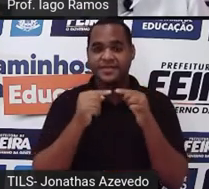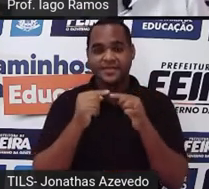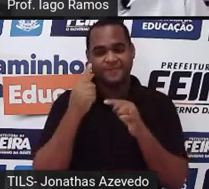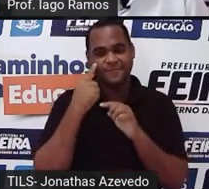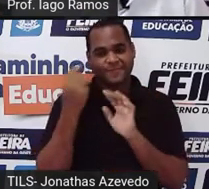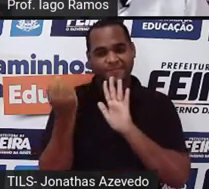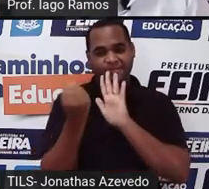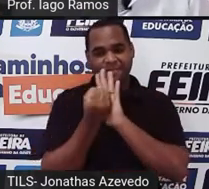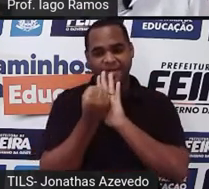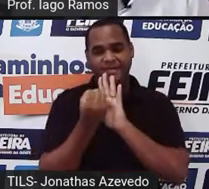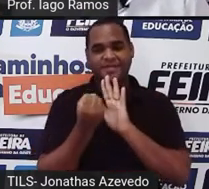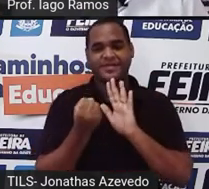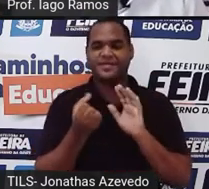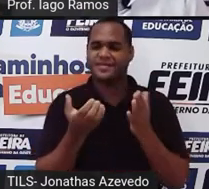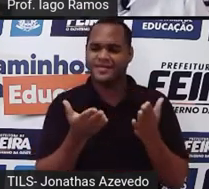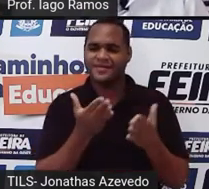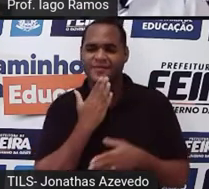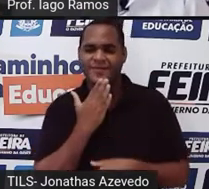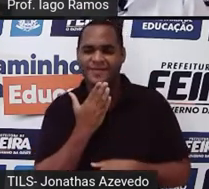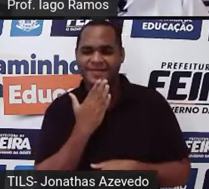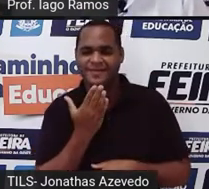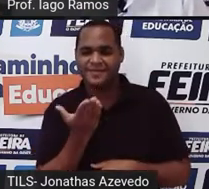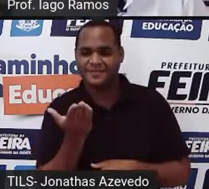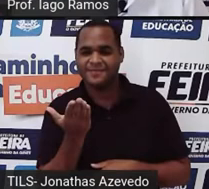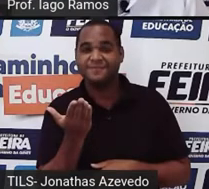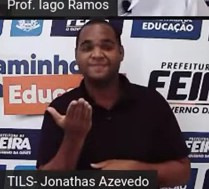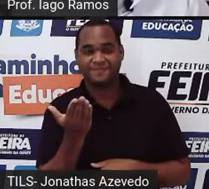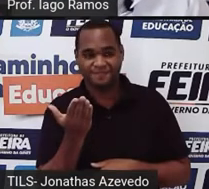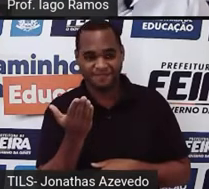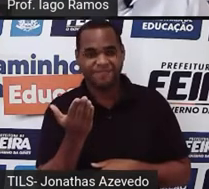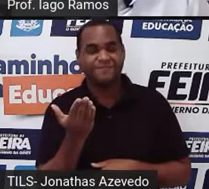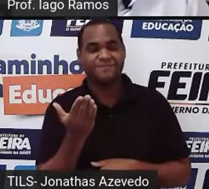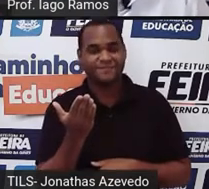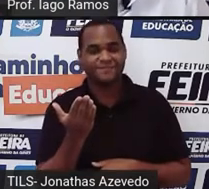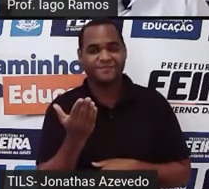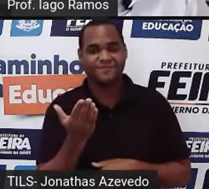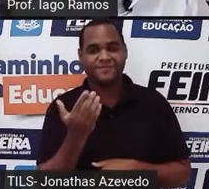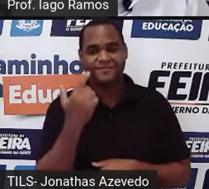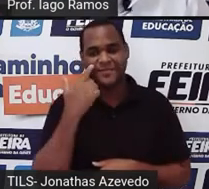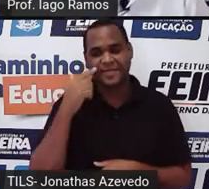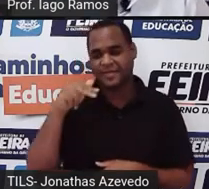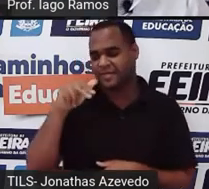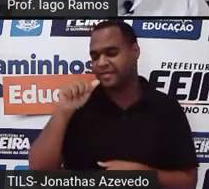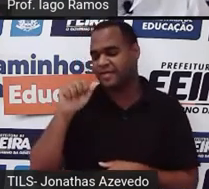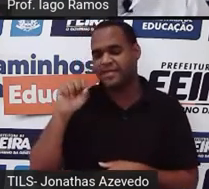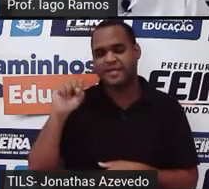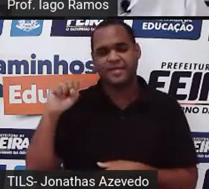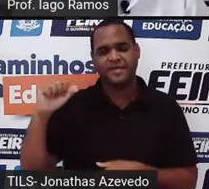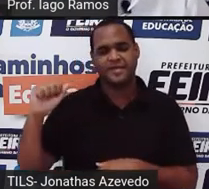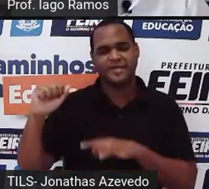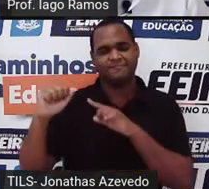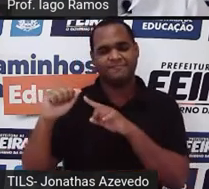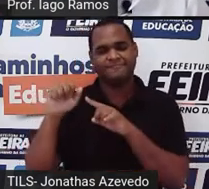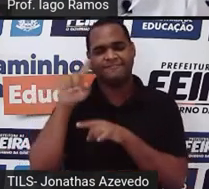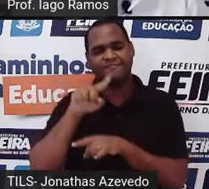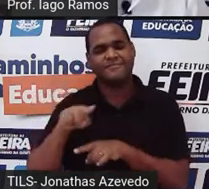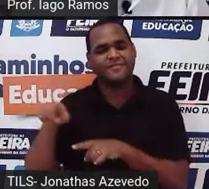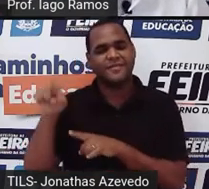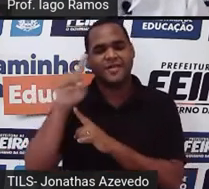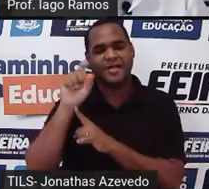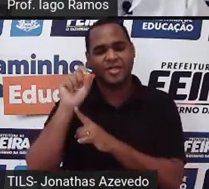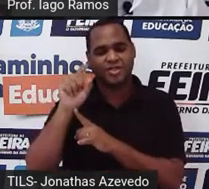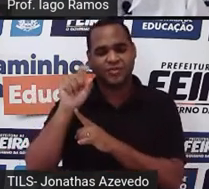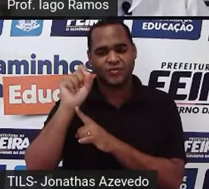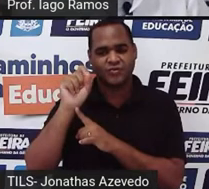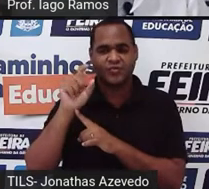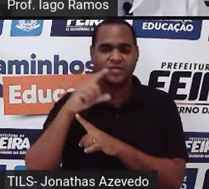logomarca aí, tá? Você conhece essa logomarca? Tem ali NASA, né? Um círculo